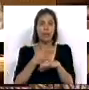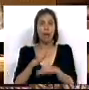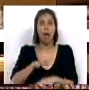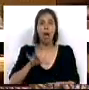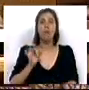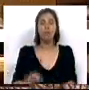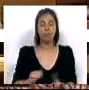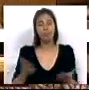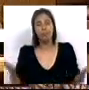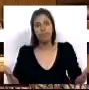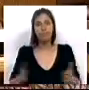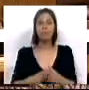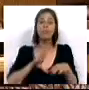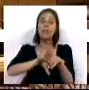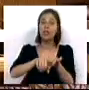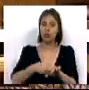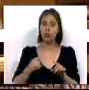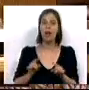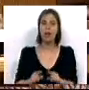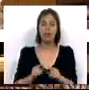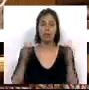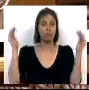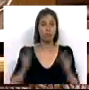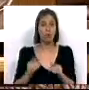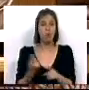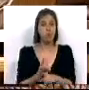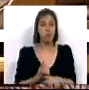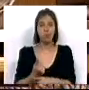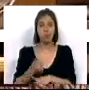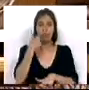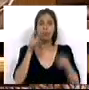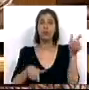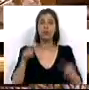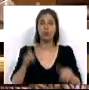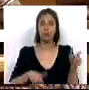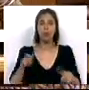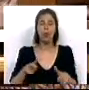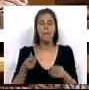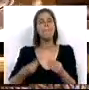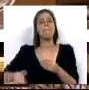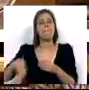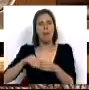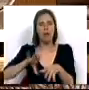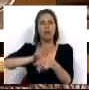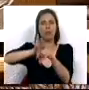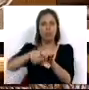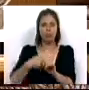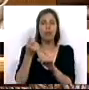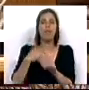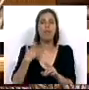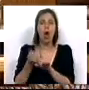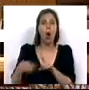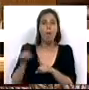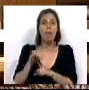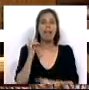setor. Ora, a desgraça da quebra do poder de compra dos cidadãos, somada à desgraça do aumento